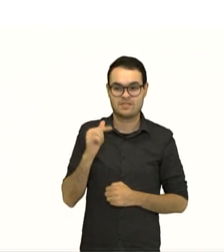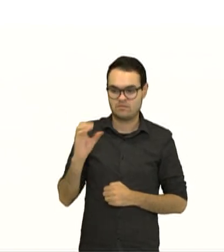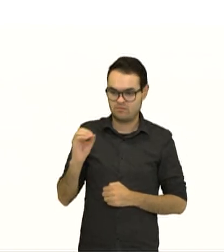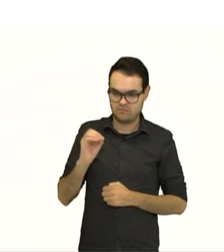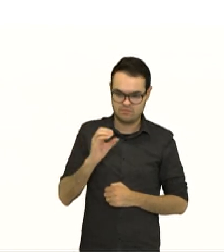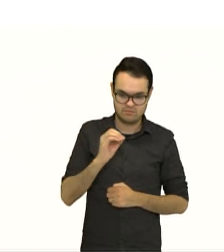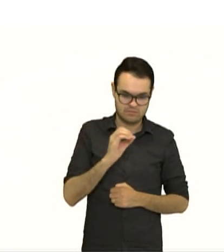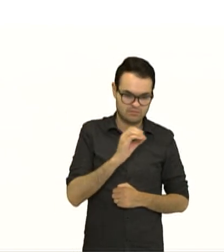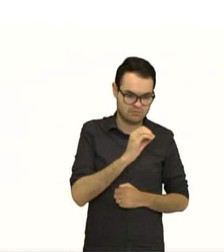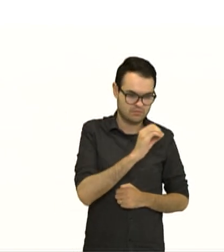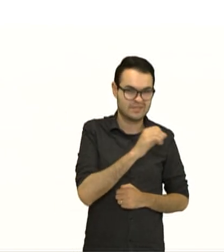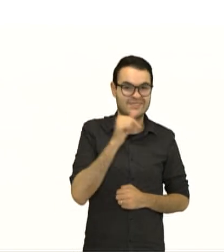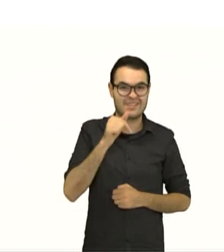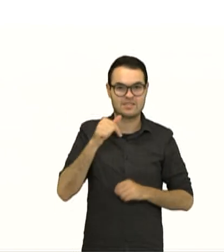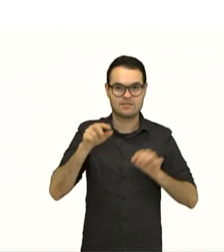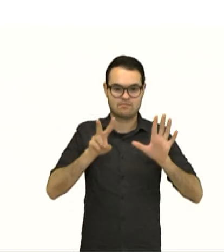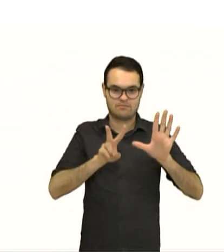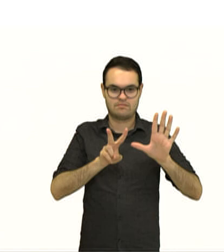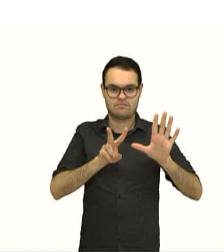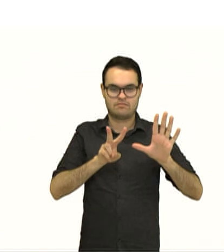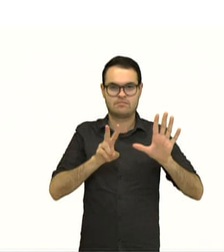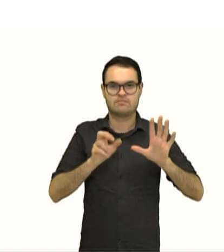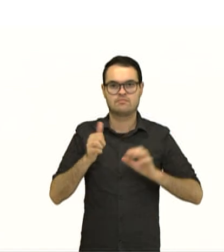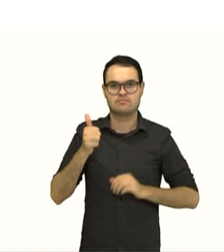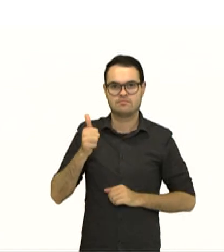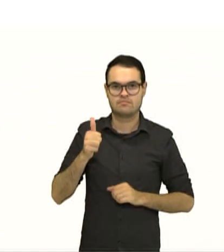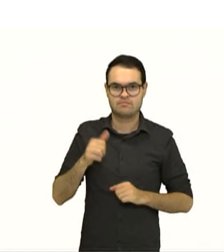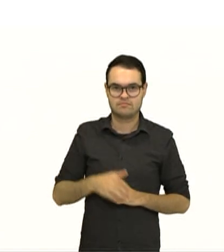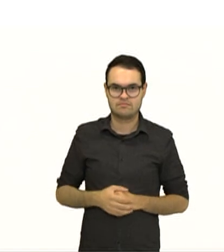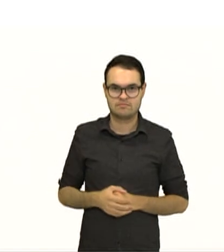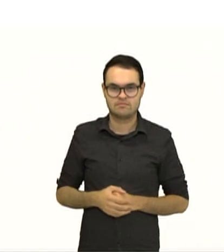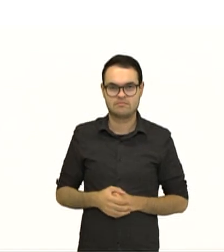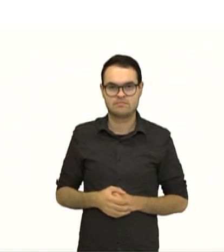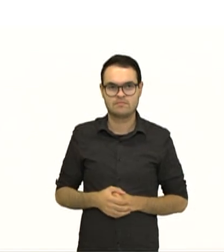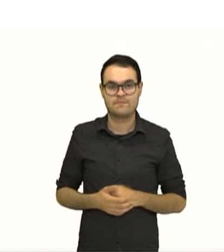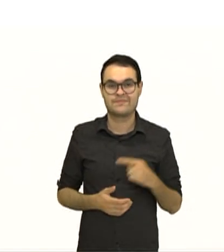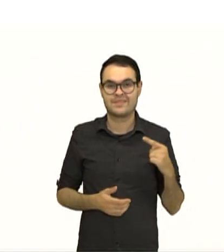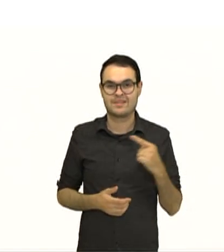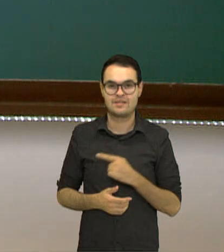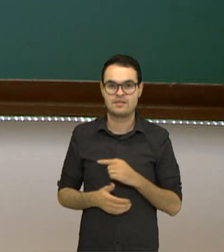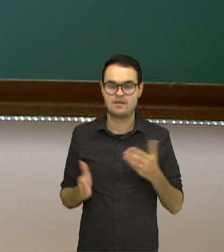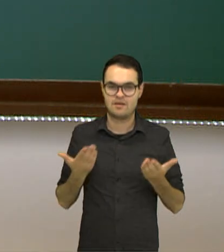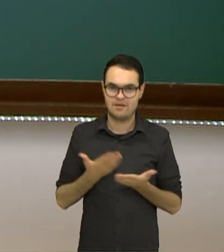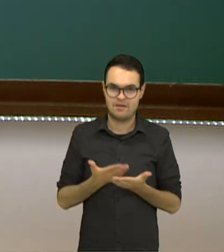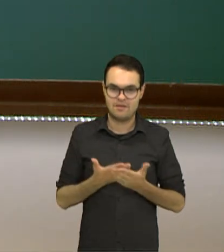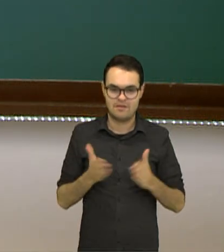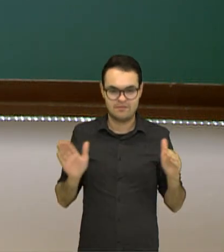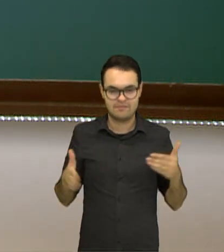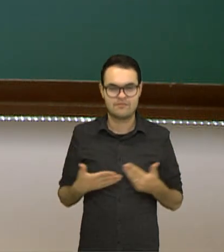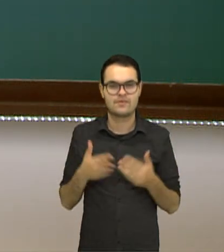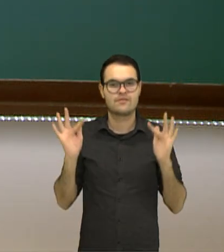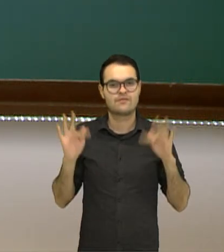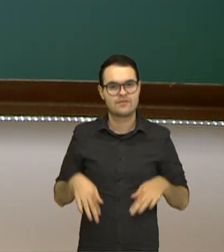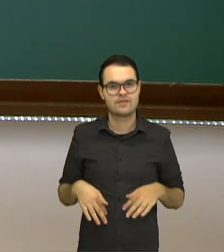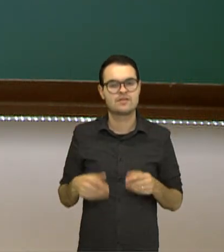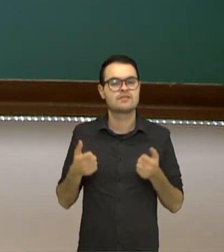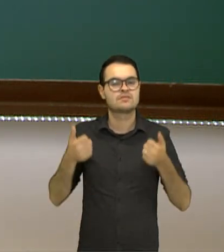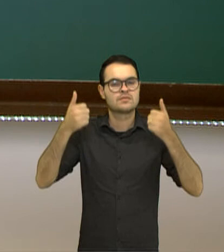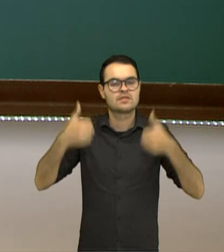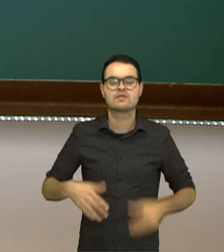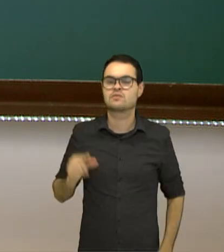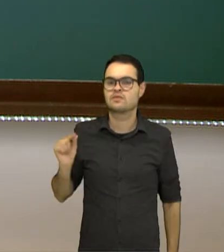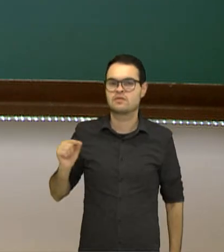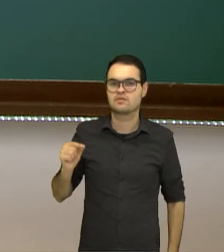4, 5, 6, 7. Tudo bem? Com isso, a gente finaliza a nossa aula falando o quê?